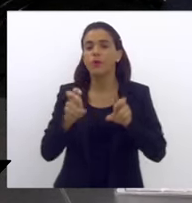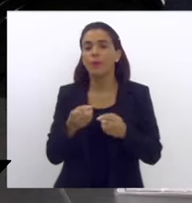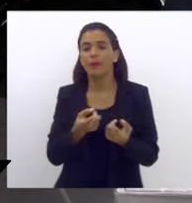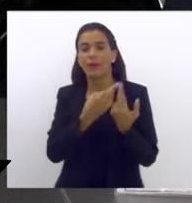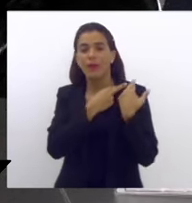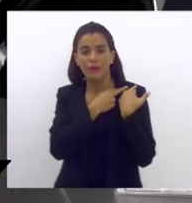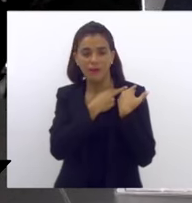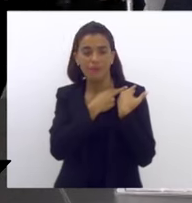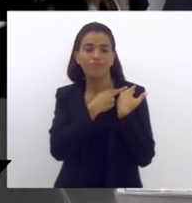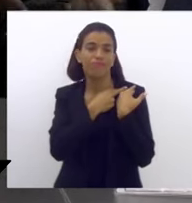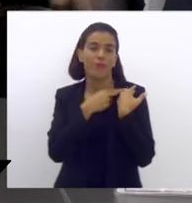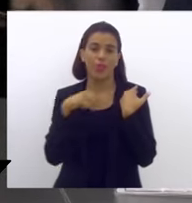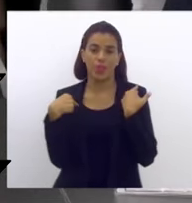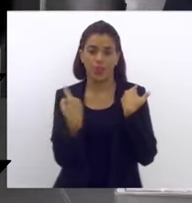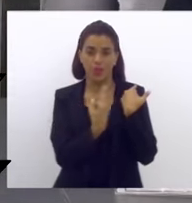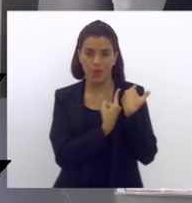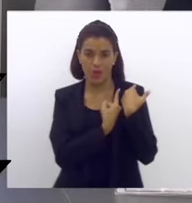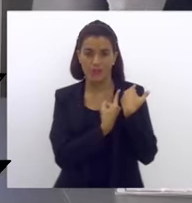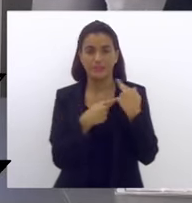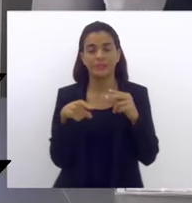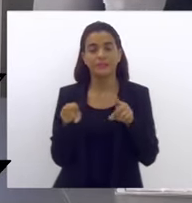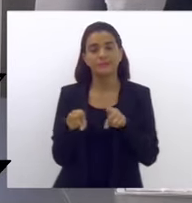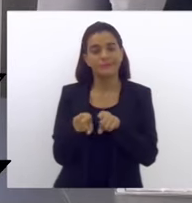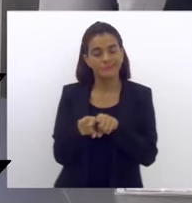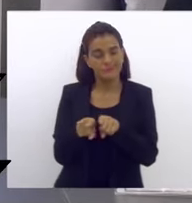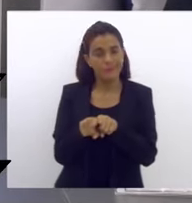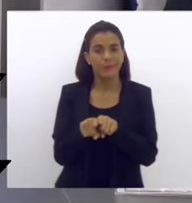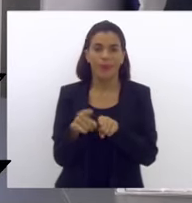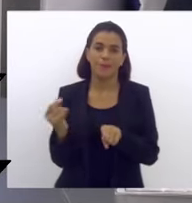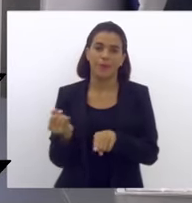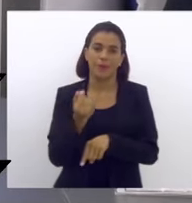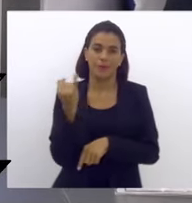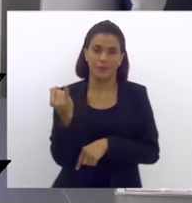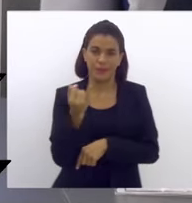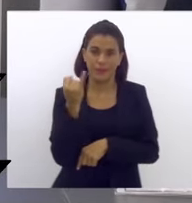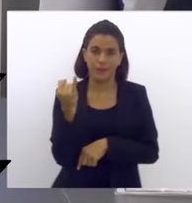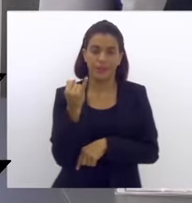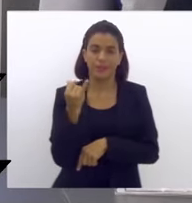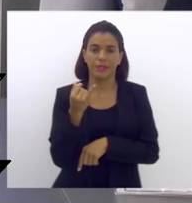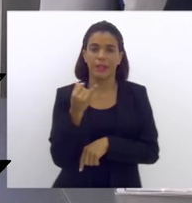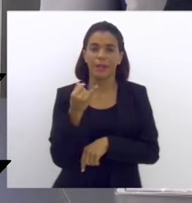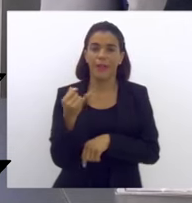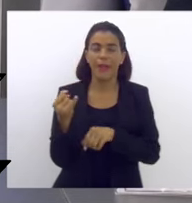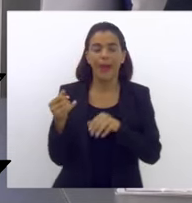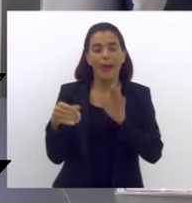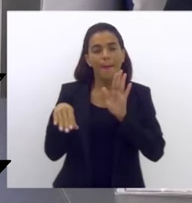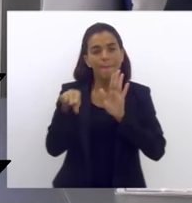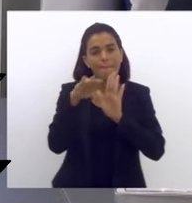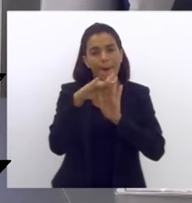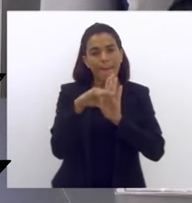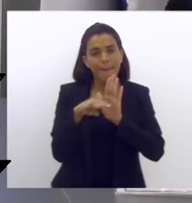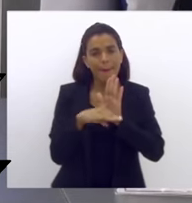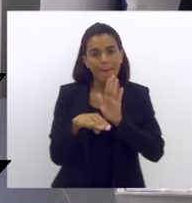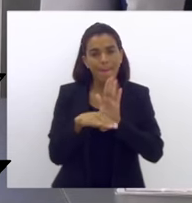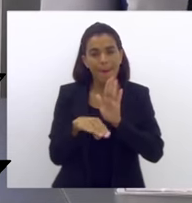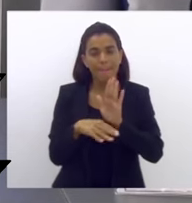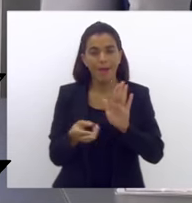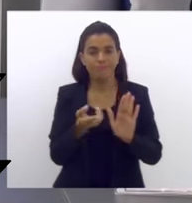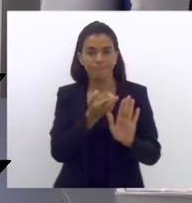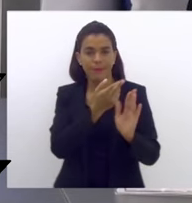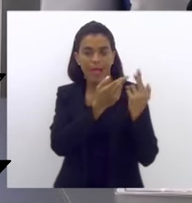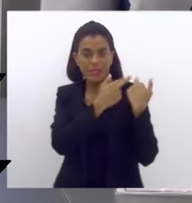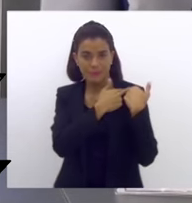competências concorrentes e é importante que o na técnica Legislativa que os deputados passem a naquilo que